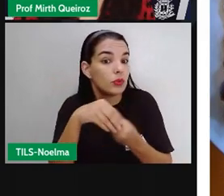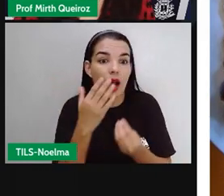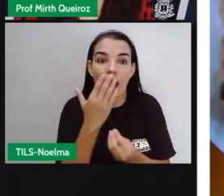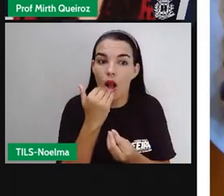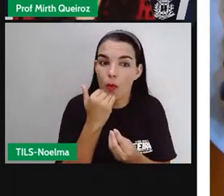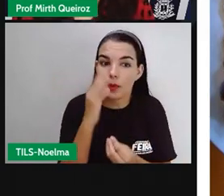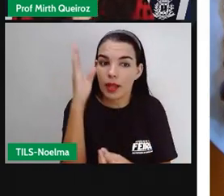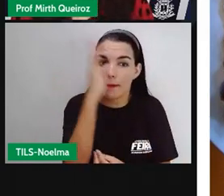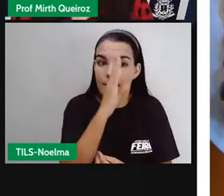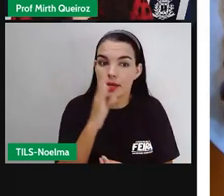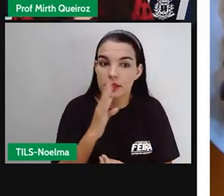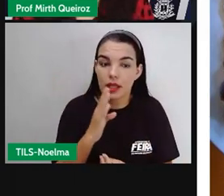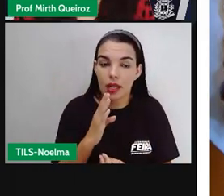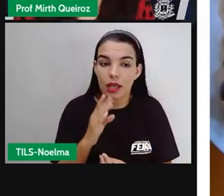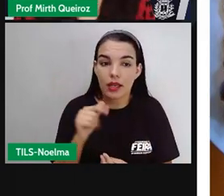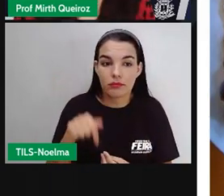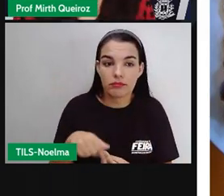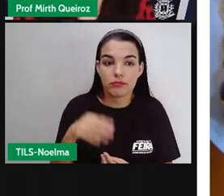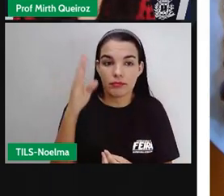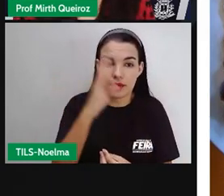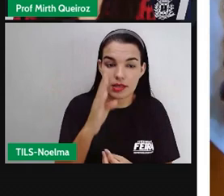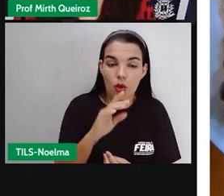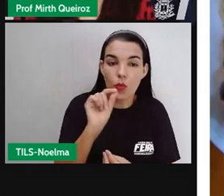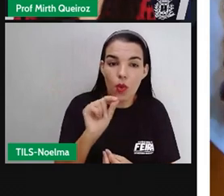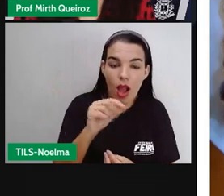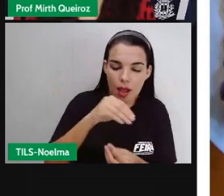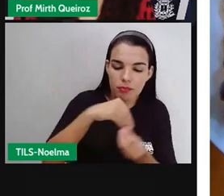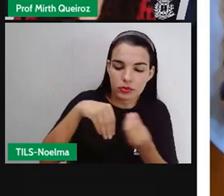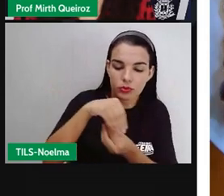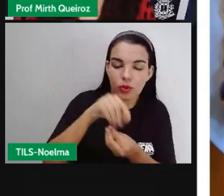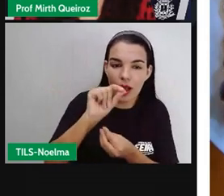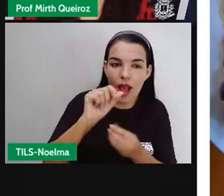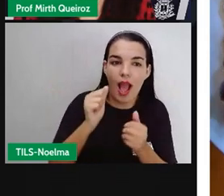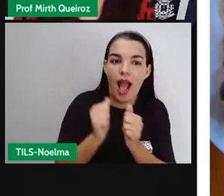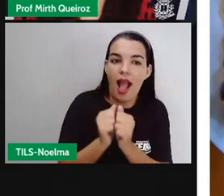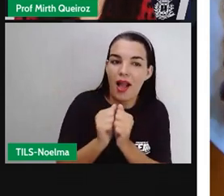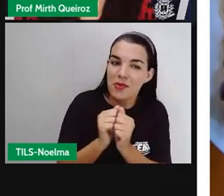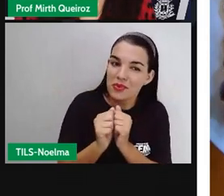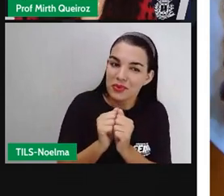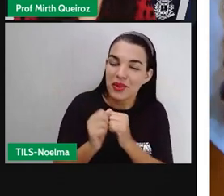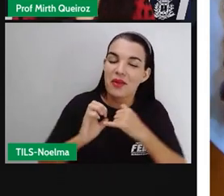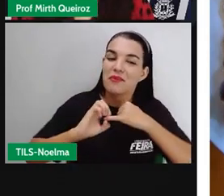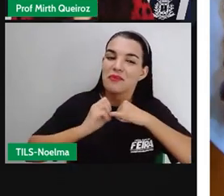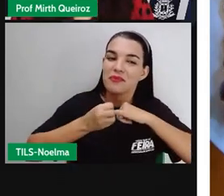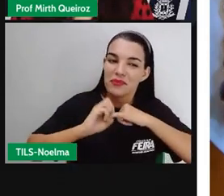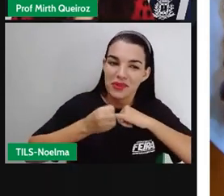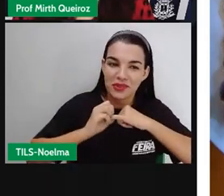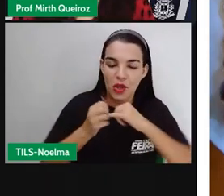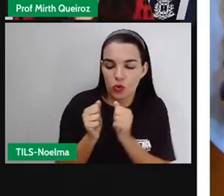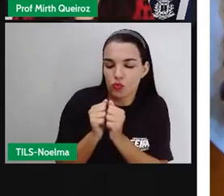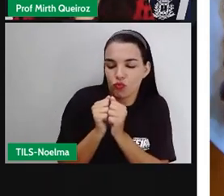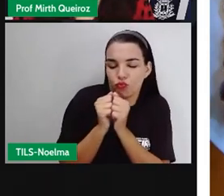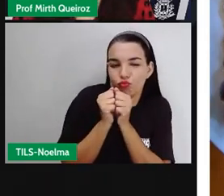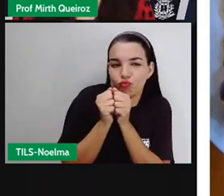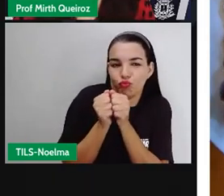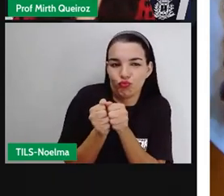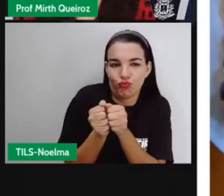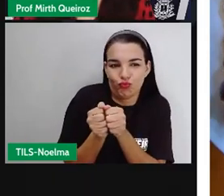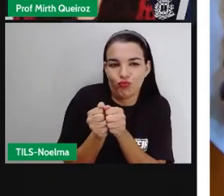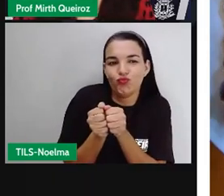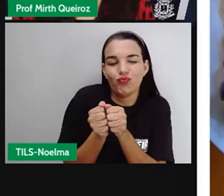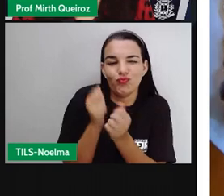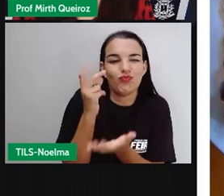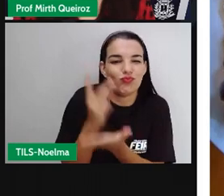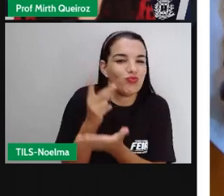nesse caso aí, o arroz e o feijão. Embora eles não estejam ali devidamente misturados, eles estão juntos, né? Então a gente poderia